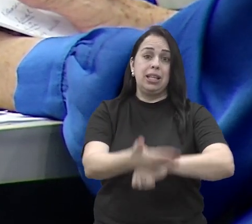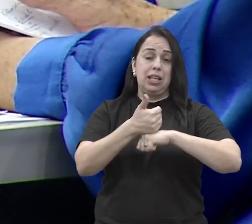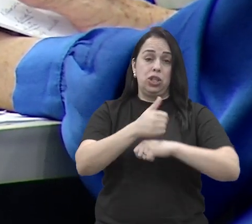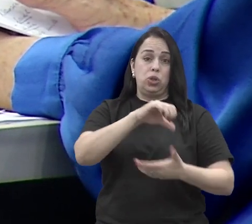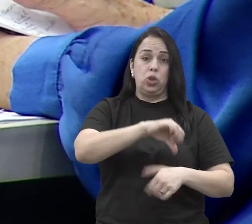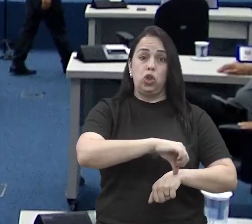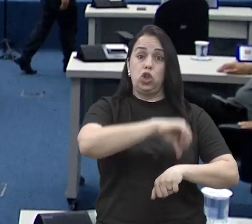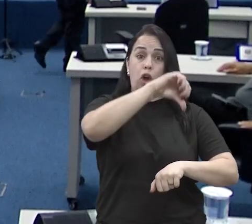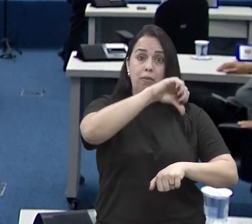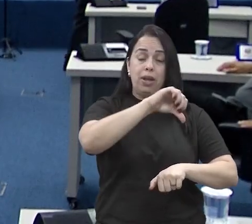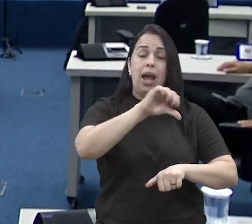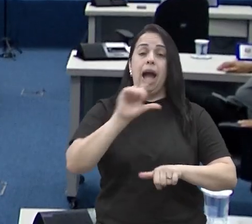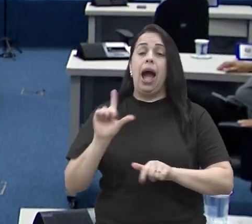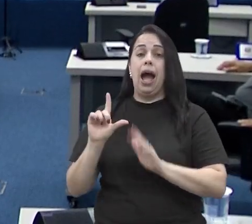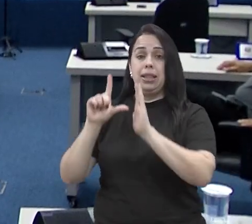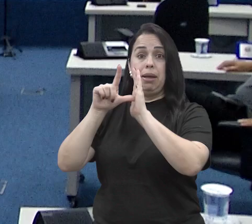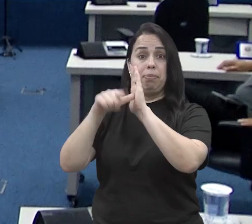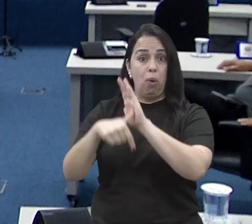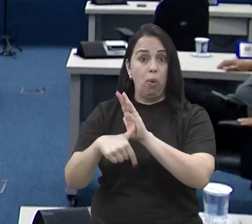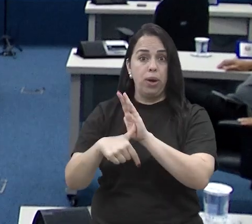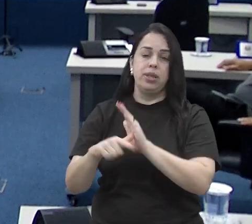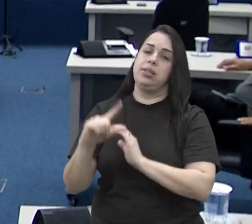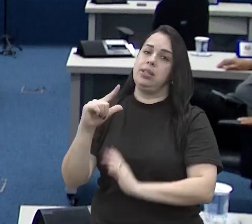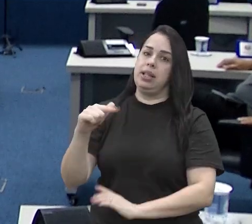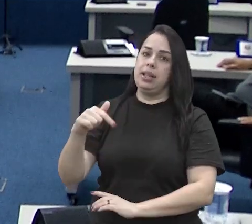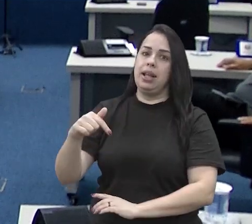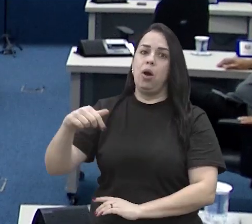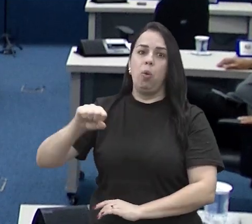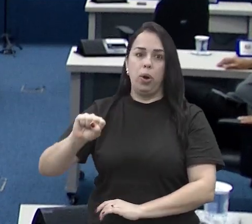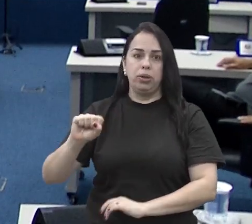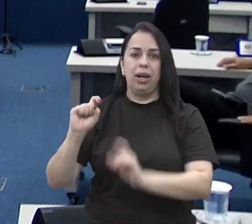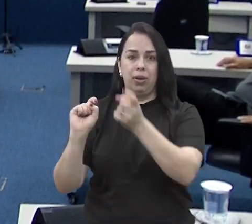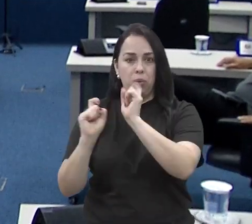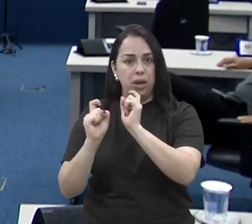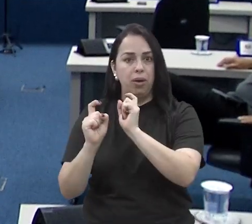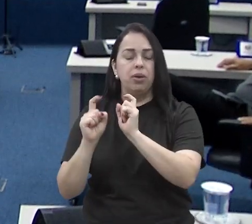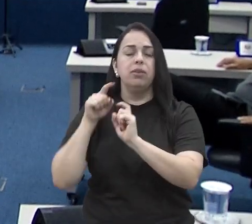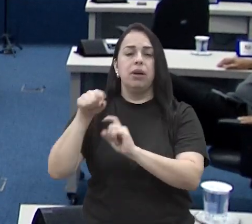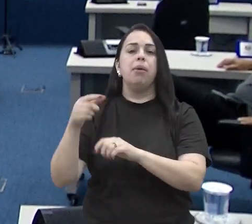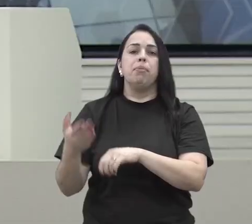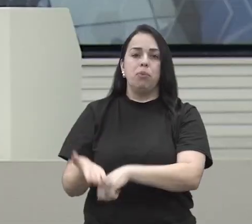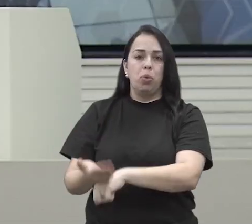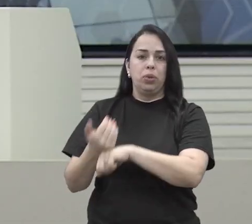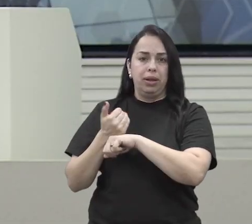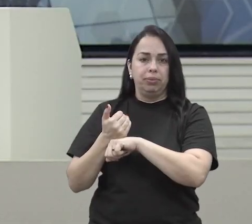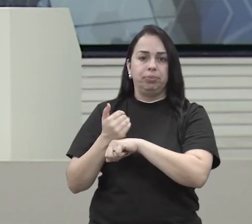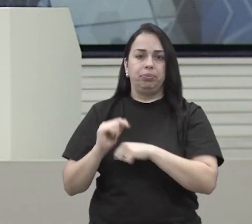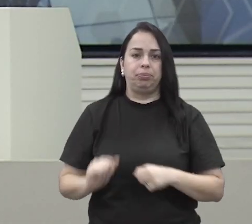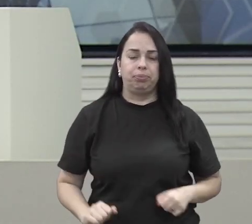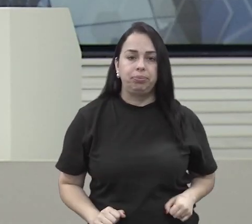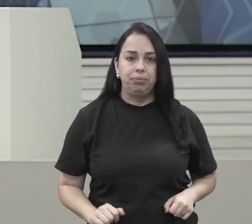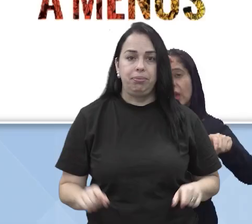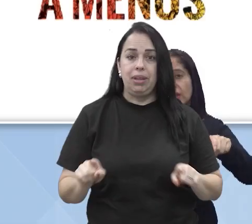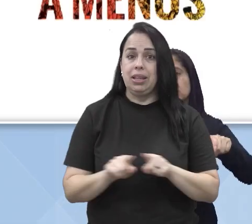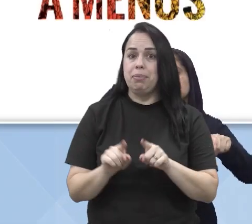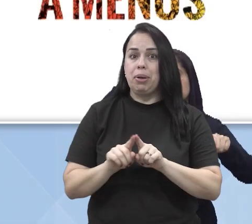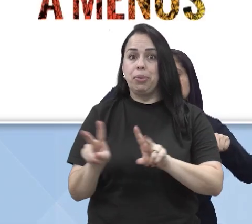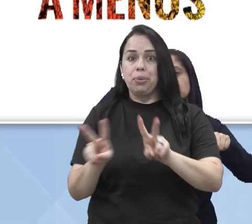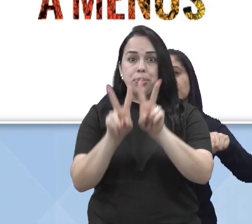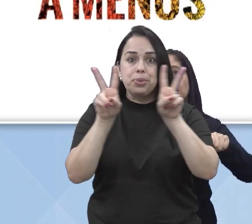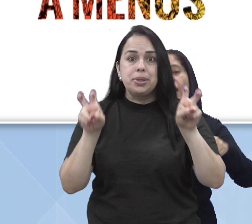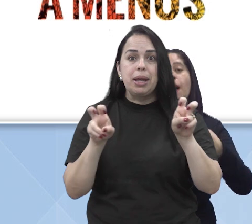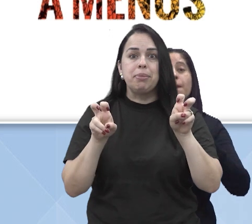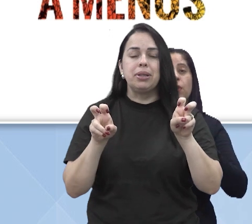as 9 da manhã, seguida da 78ª, que aconteceria na quinta-feira. No Pinga Fogo, os vereadores